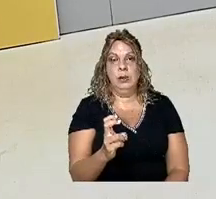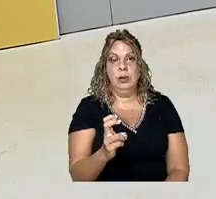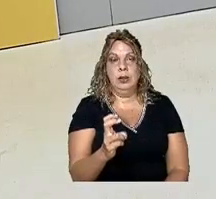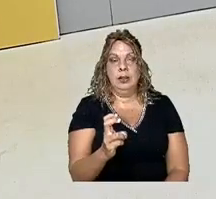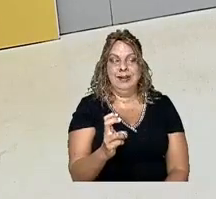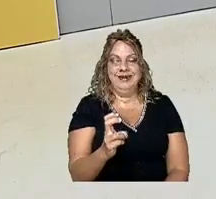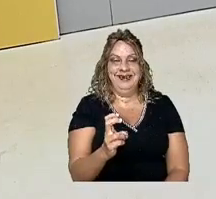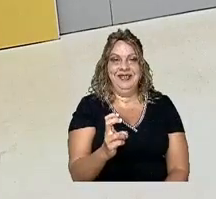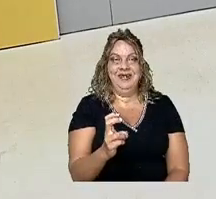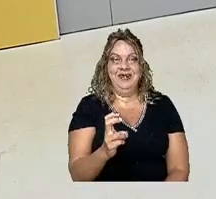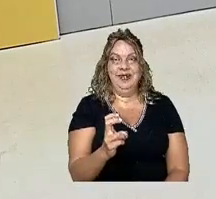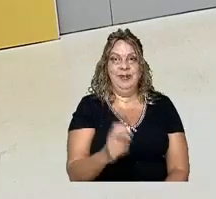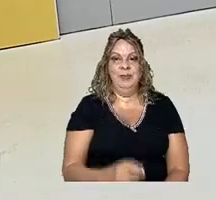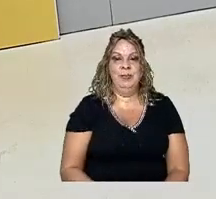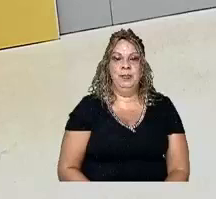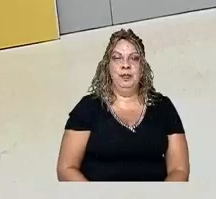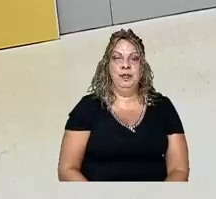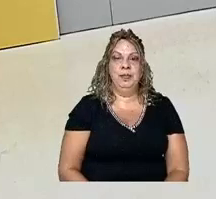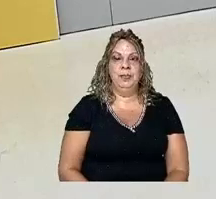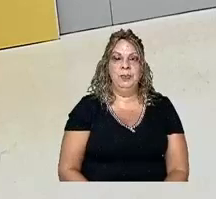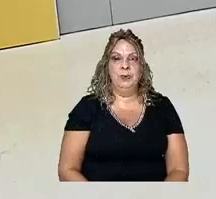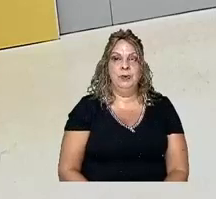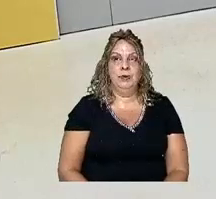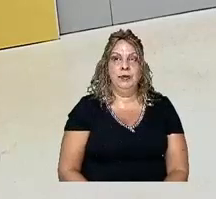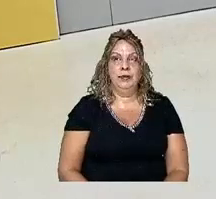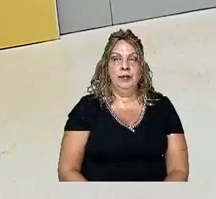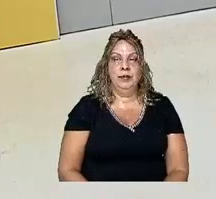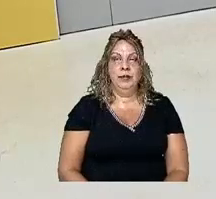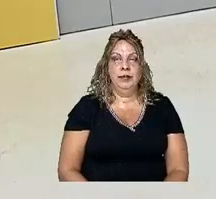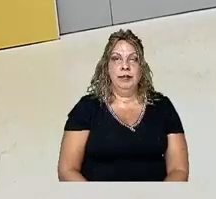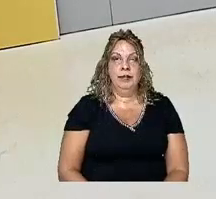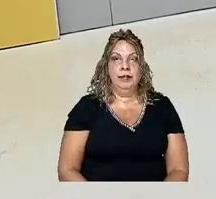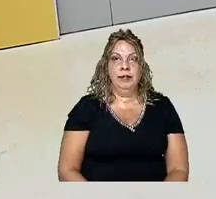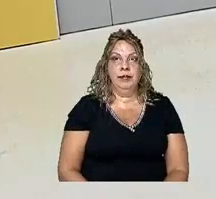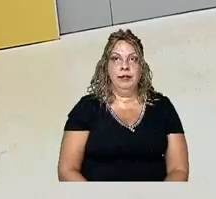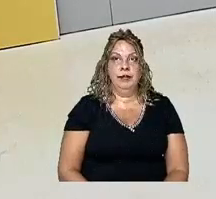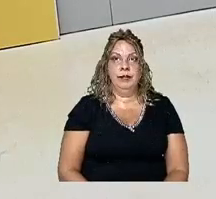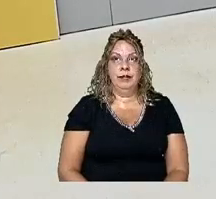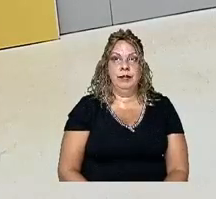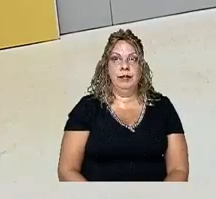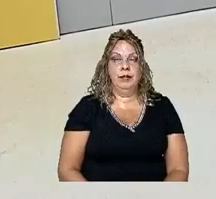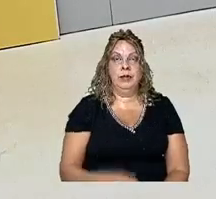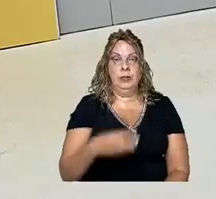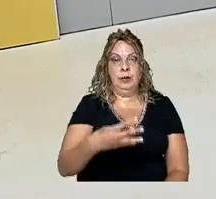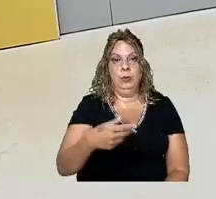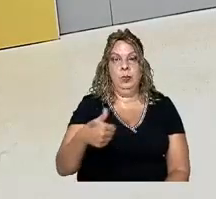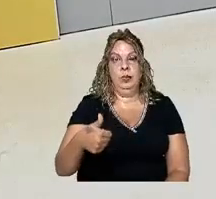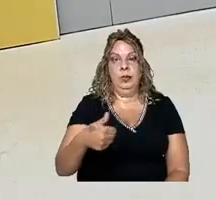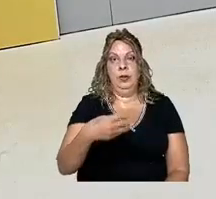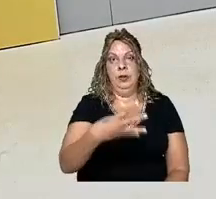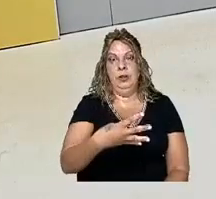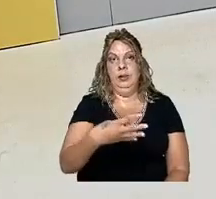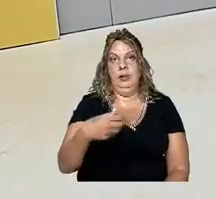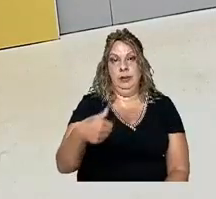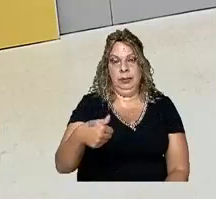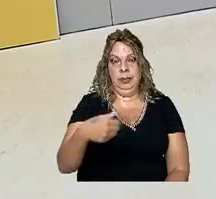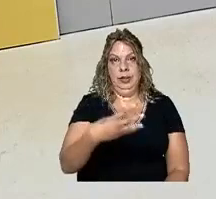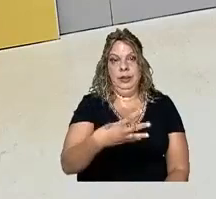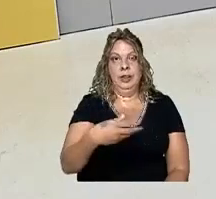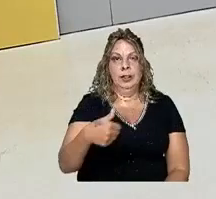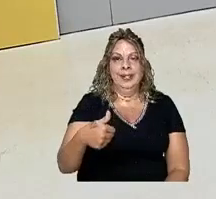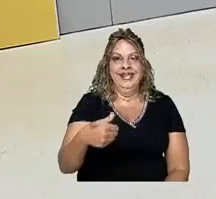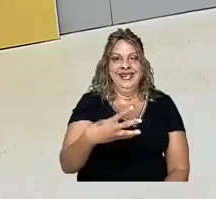5, 5 é a bolinha, número 5, 5 mil é o prêmio, número 41 agora,